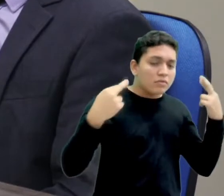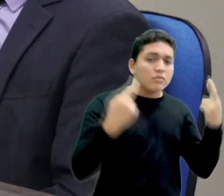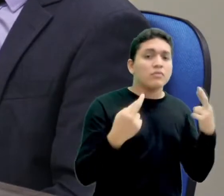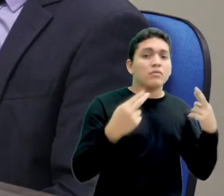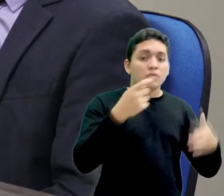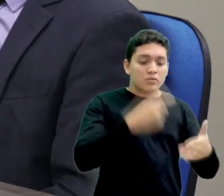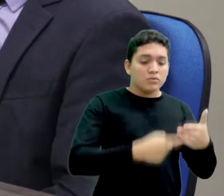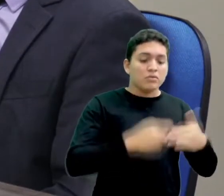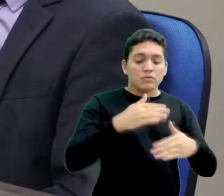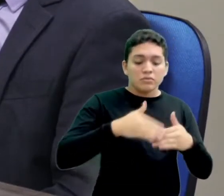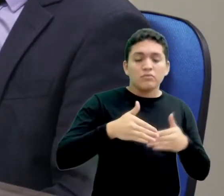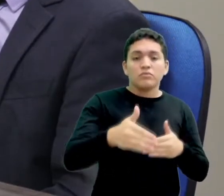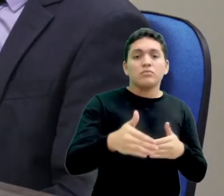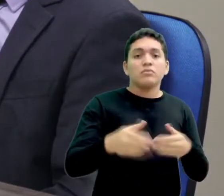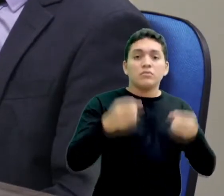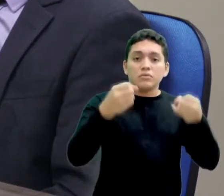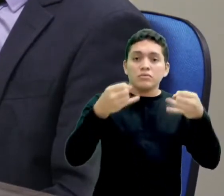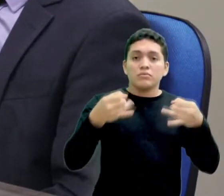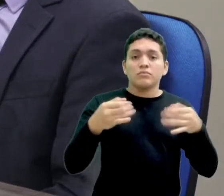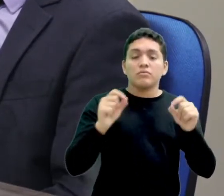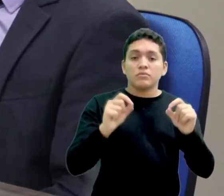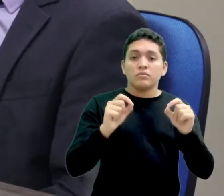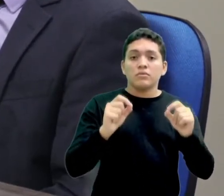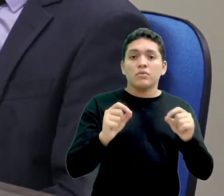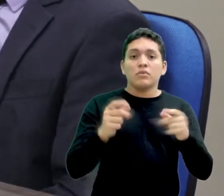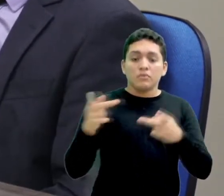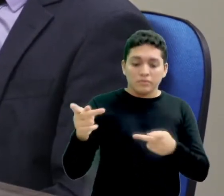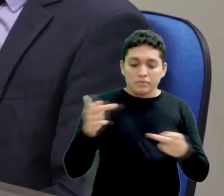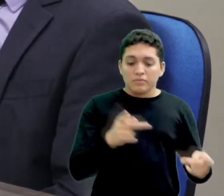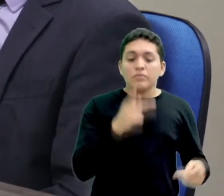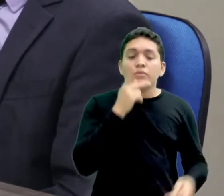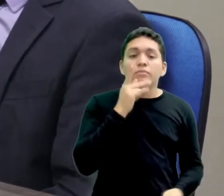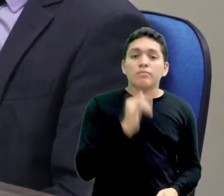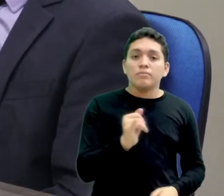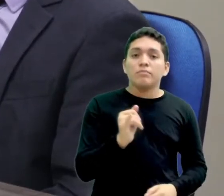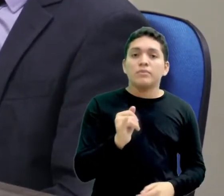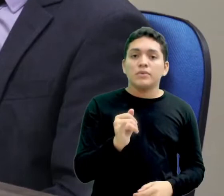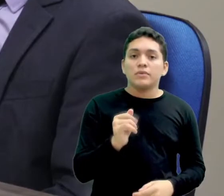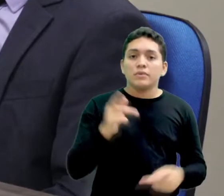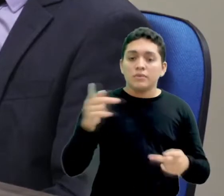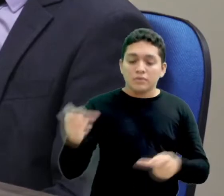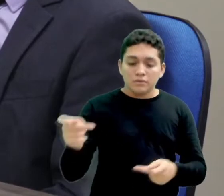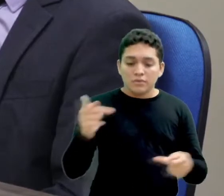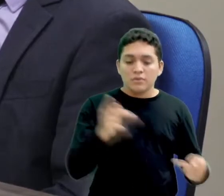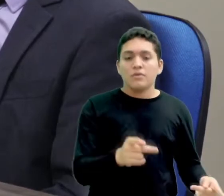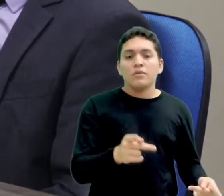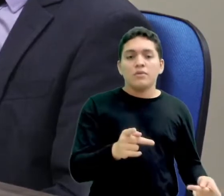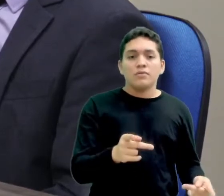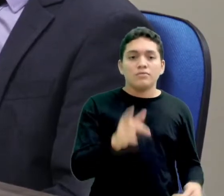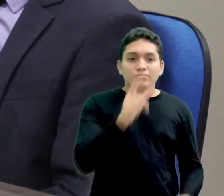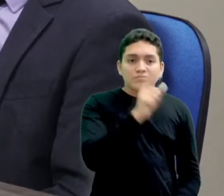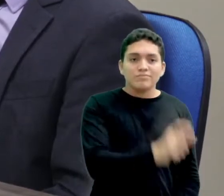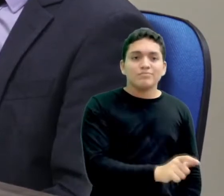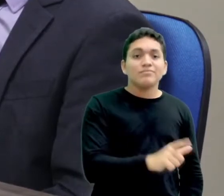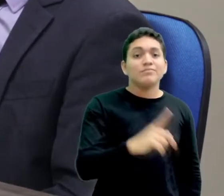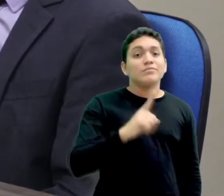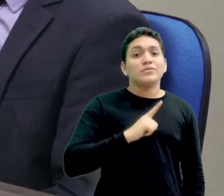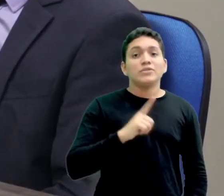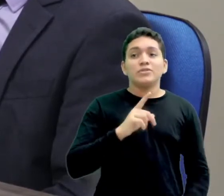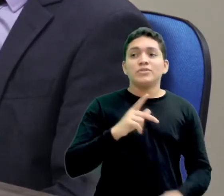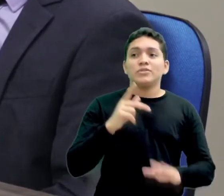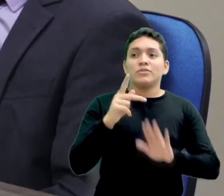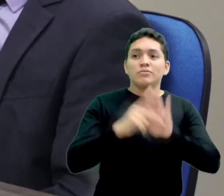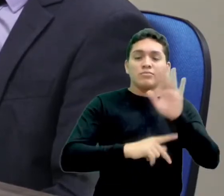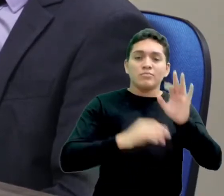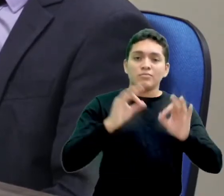texto vai continuar dizendo aqui que ele convidou seu pai Davi, convidou Aminon, mas ele tinha um plano.